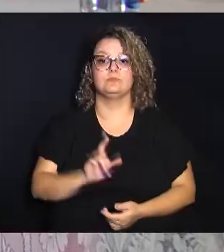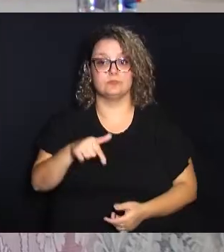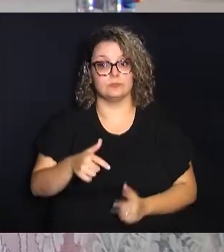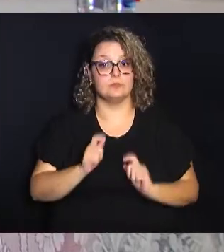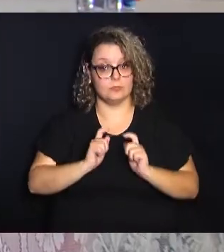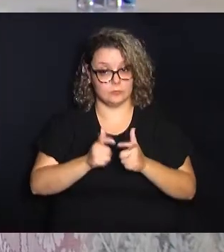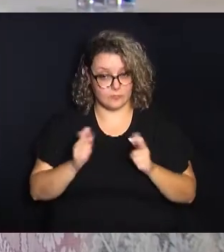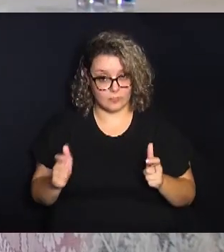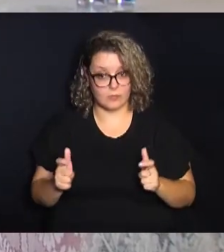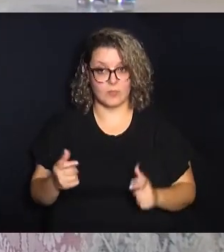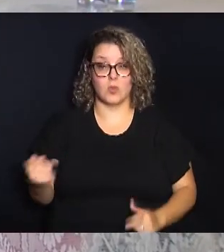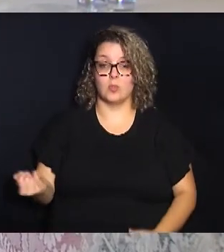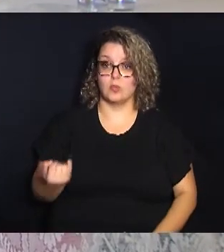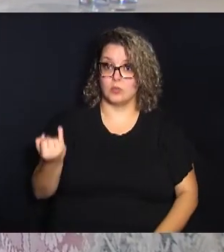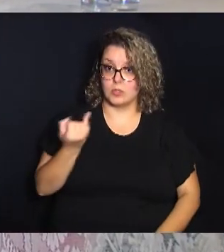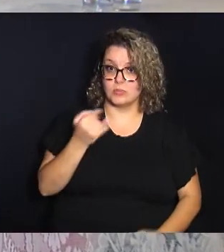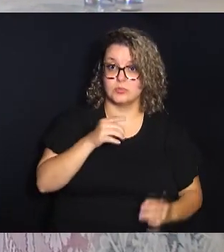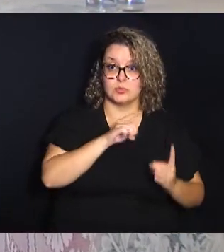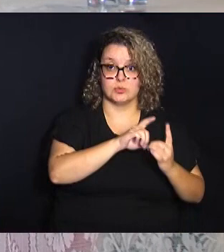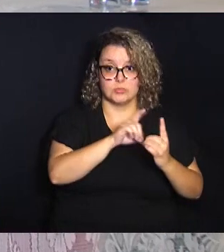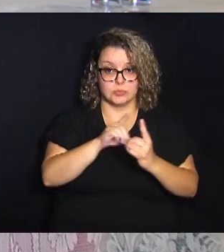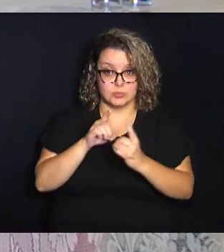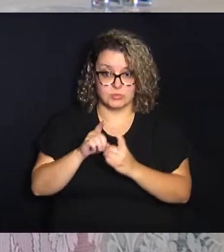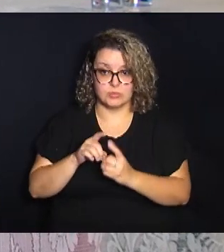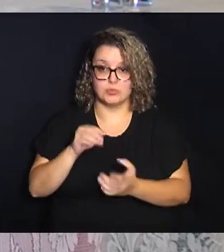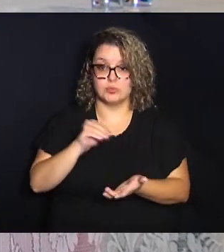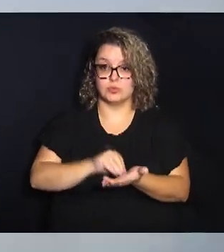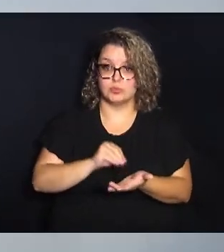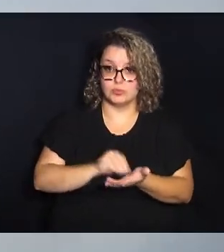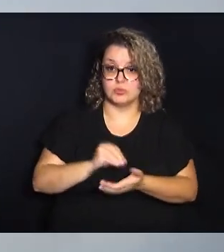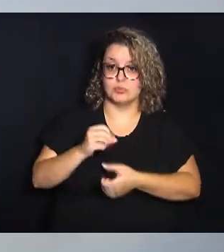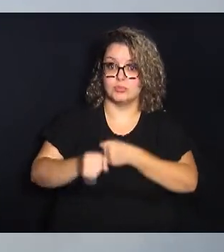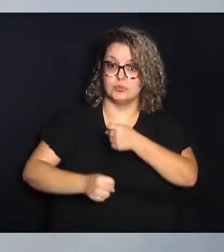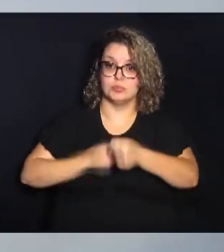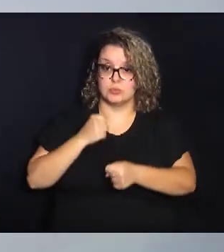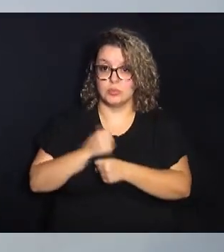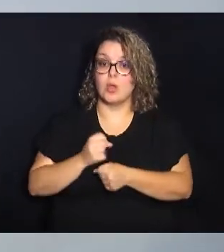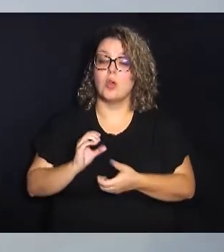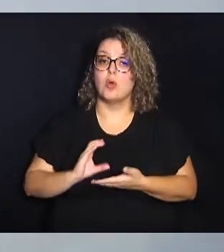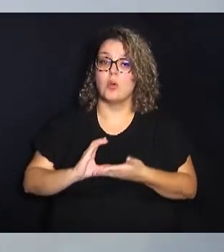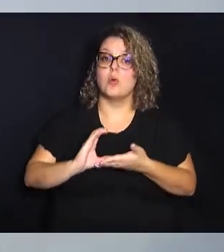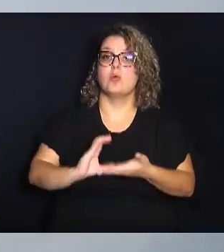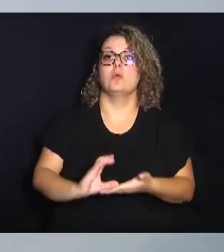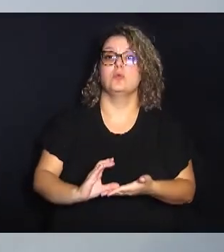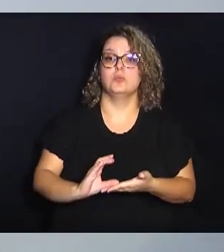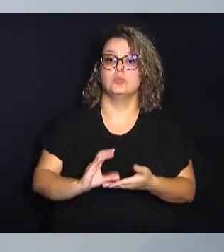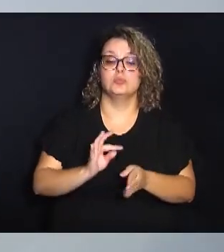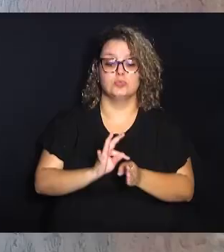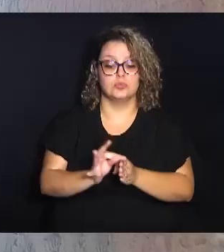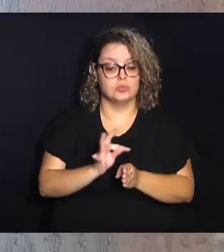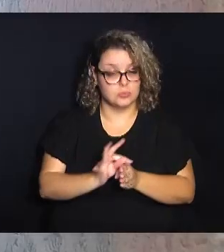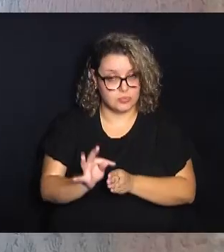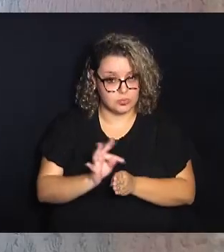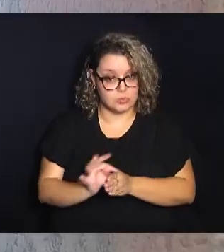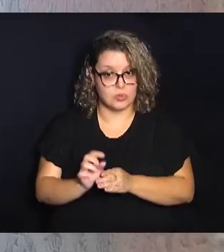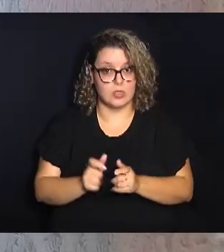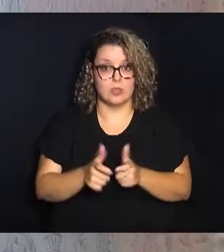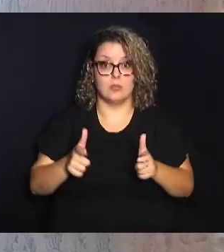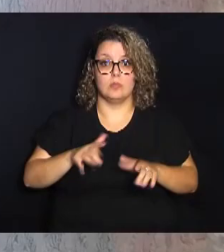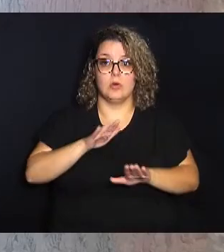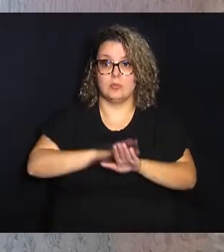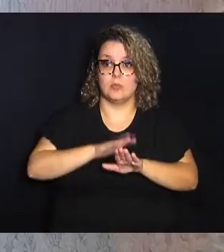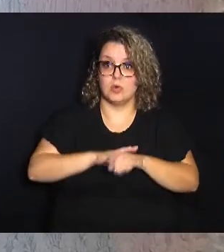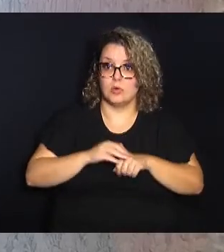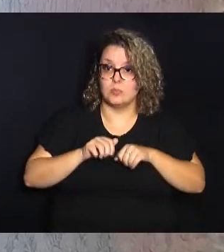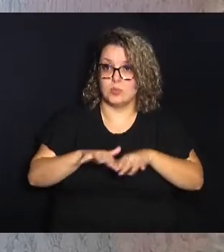isso. Após ter um crescimento expressivo nos atendimentos dos últimos anos, o Conselho Tutelar ampliou a